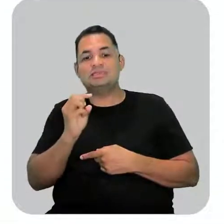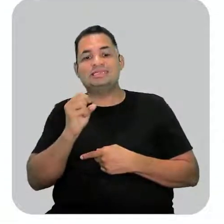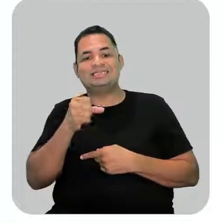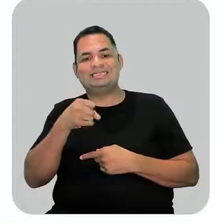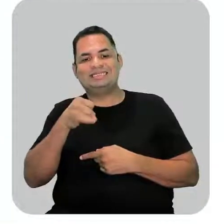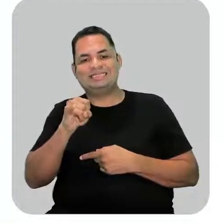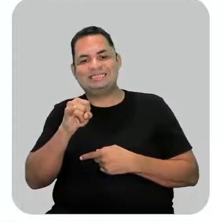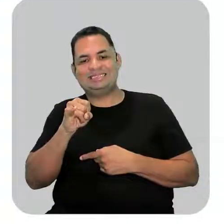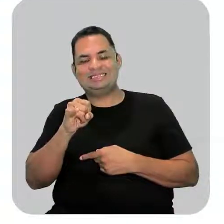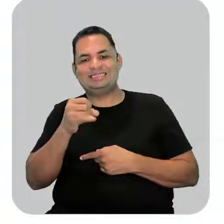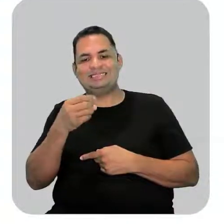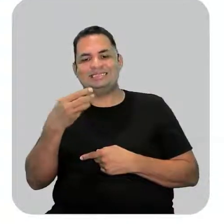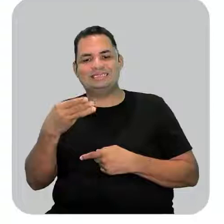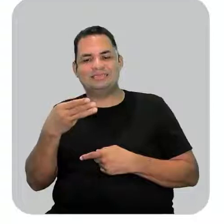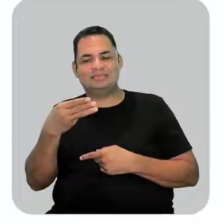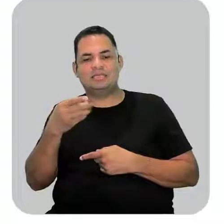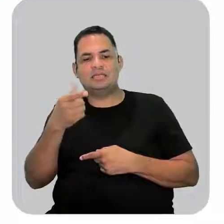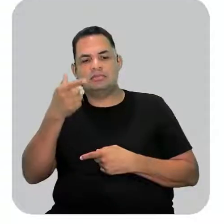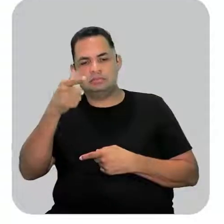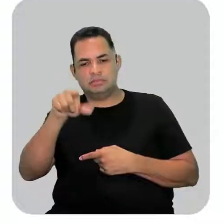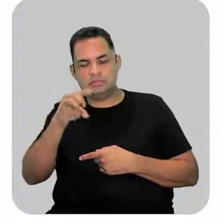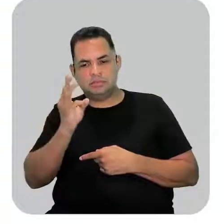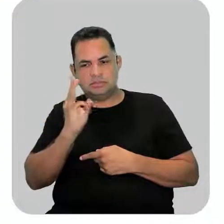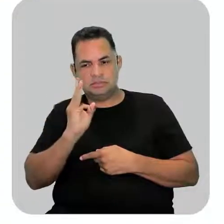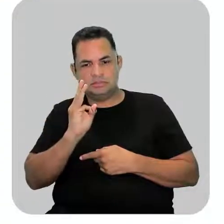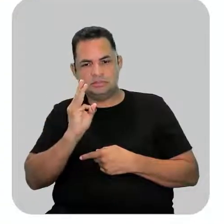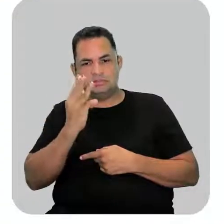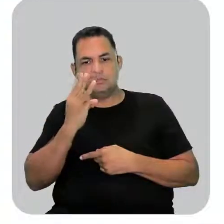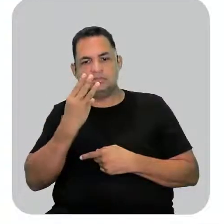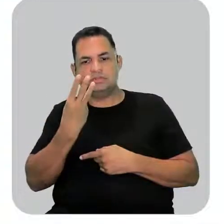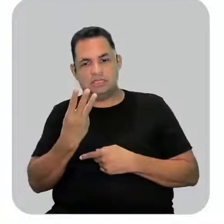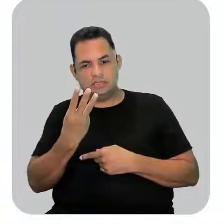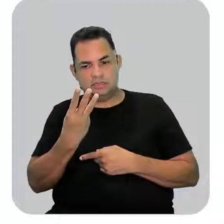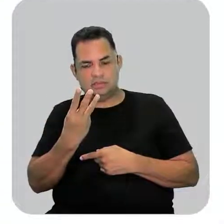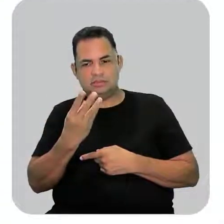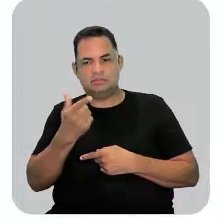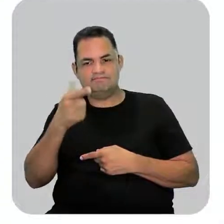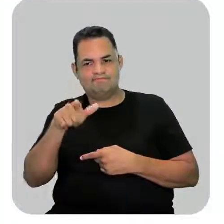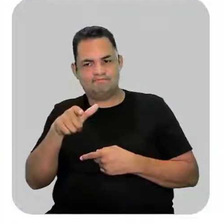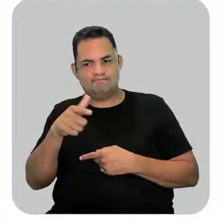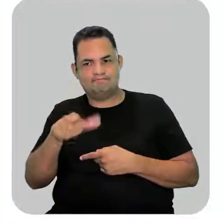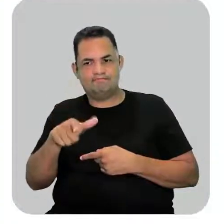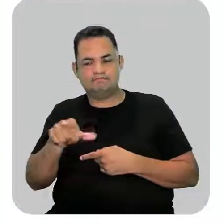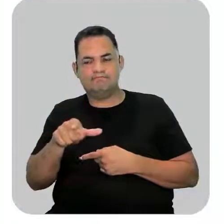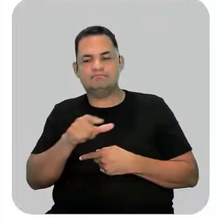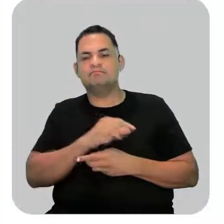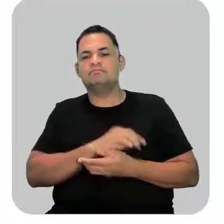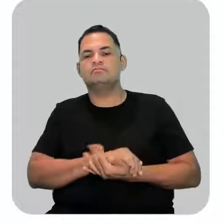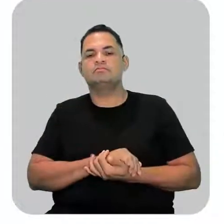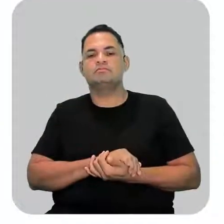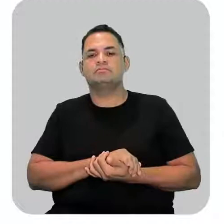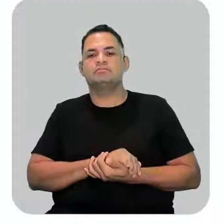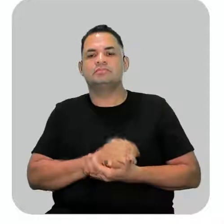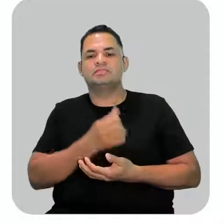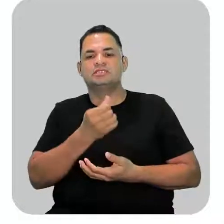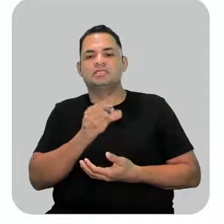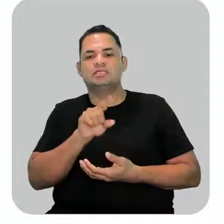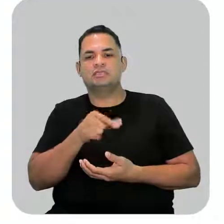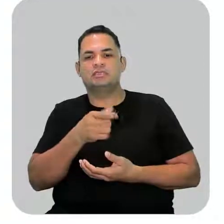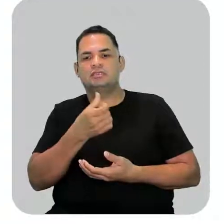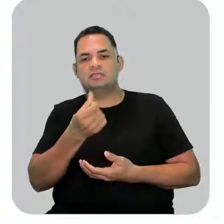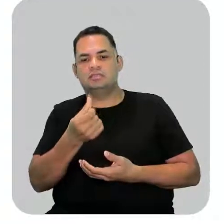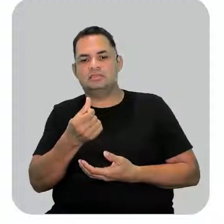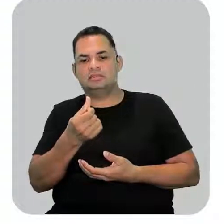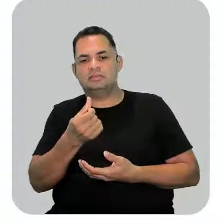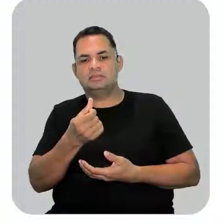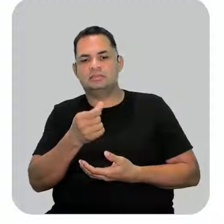3, seria repetido 3 vezes, que não é o caso, né? Então, vai ficar 6,6